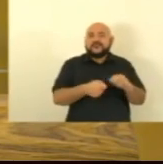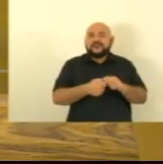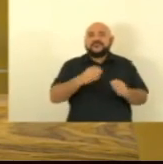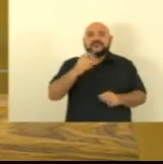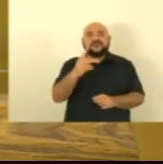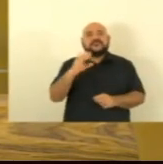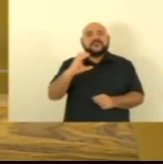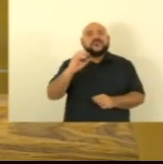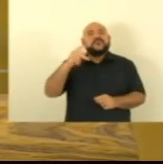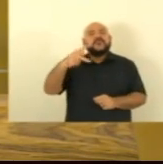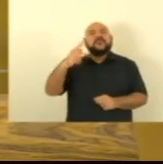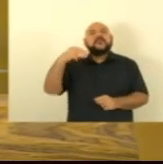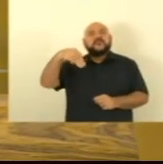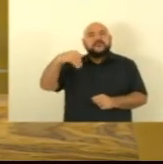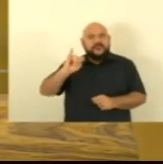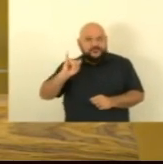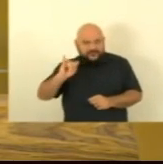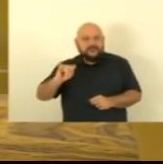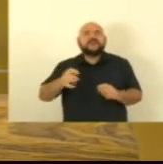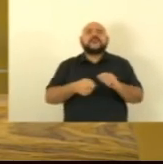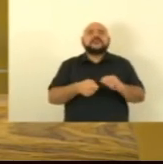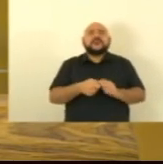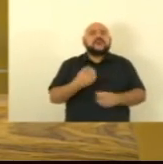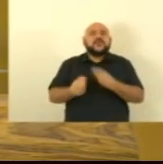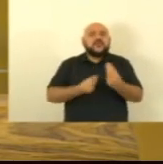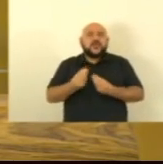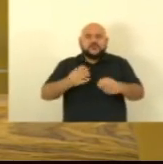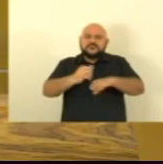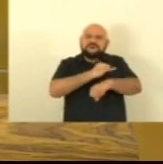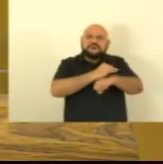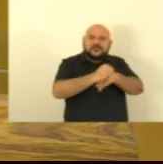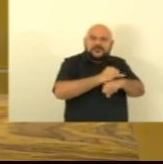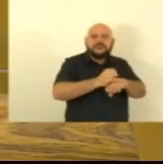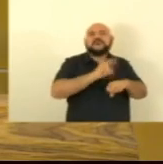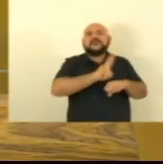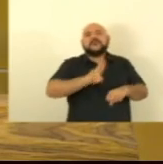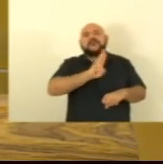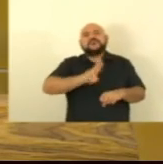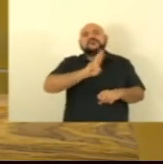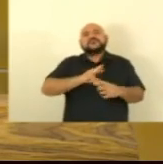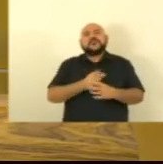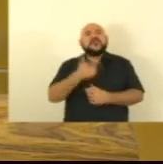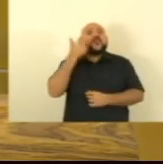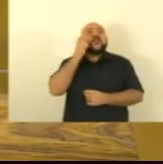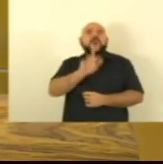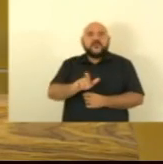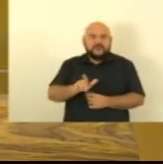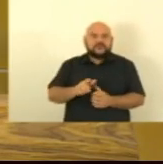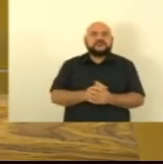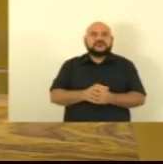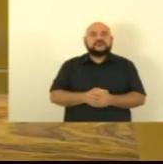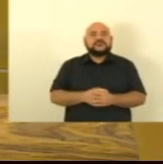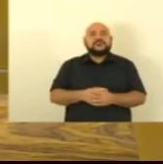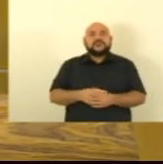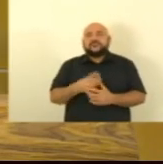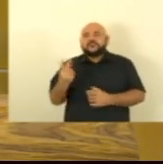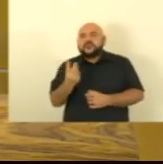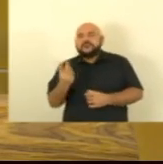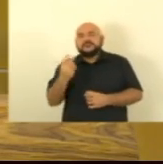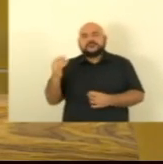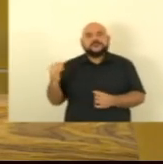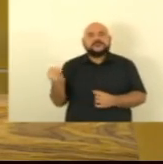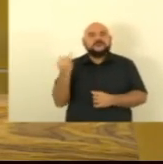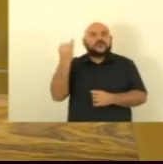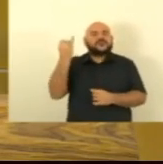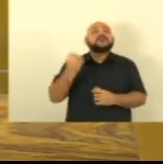tentar usar essa mesma força para conseguir os dois cargos mais importantes da CPMI, que é